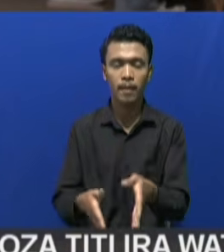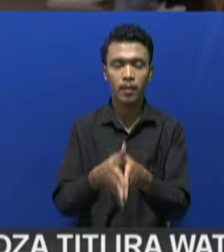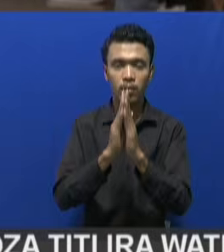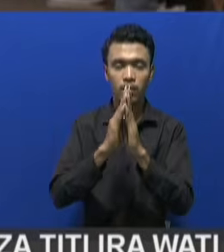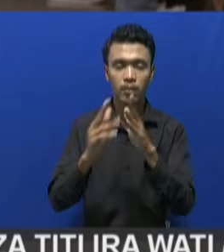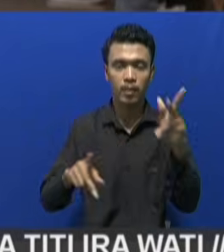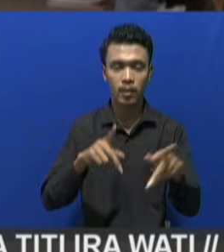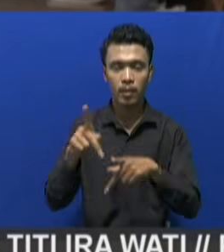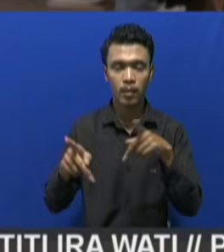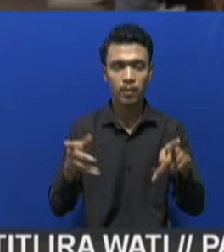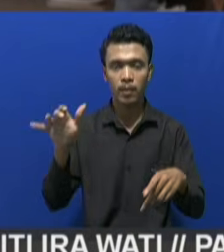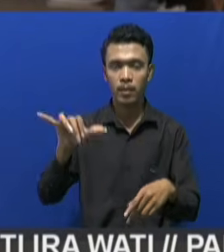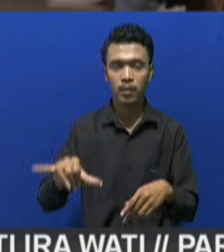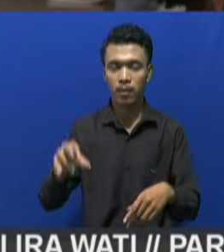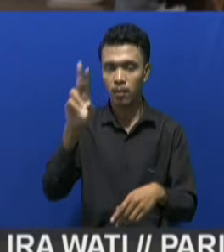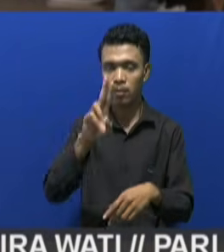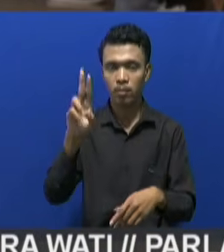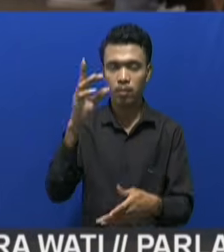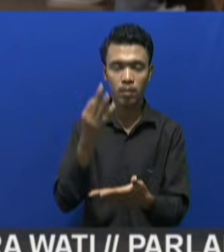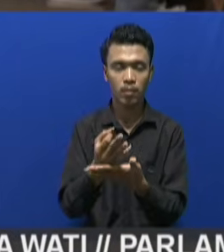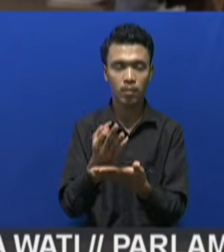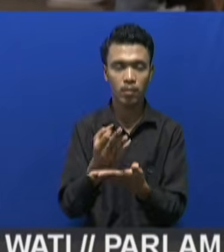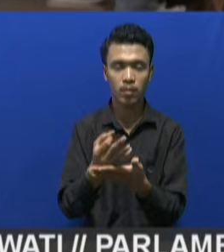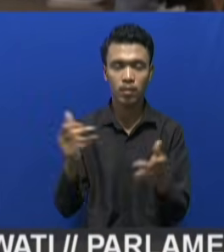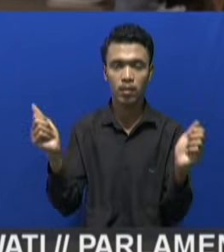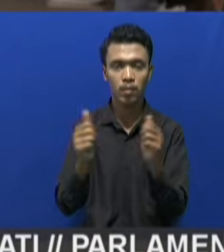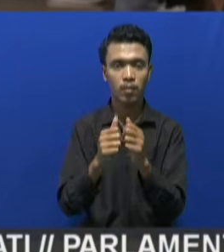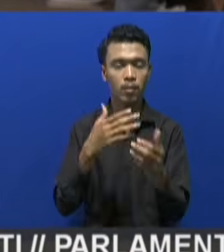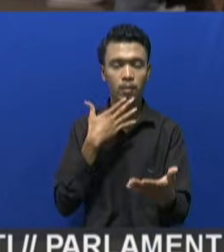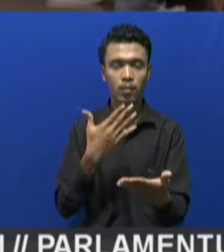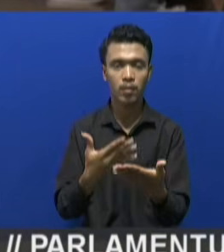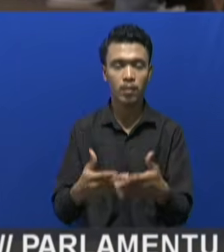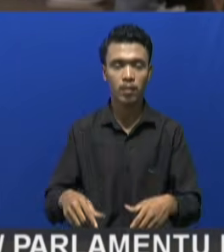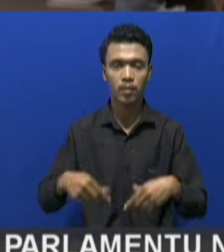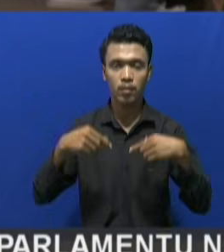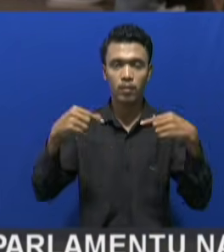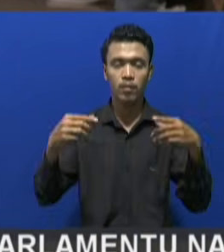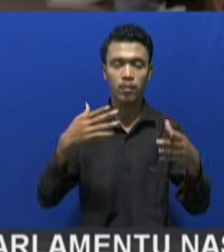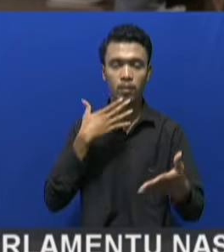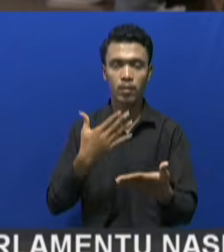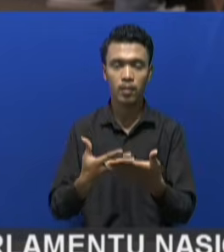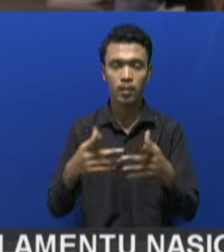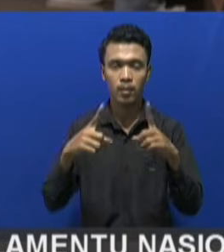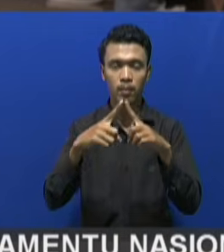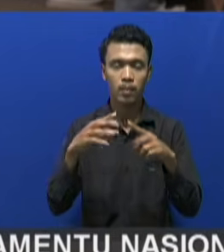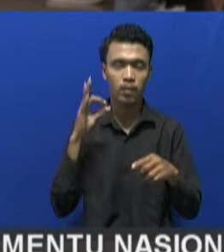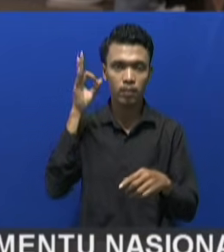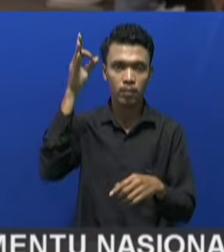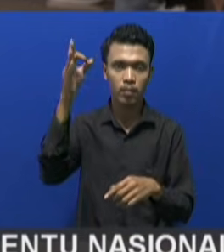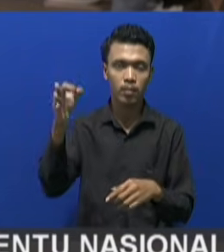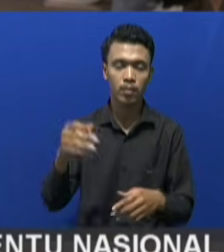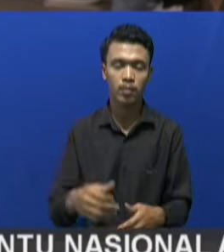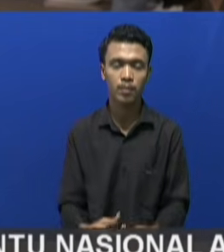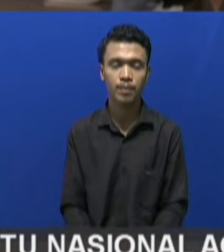sira ato a utiliza orçamento hirakne ho dia no fo benefício beta bocha de futuro de liu e a educação